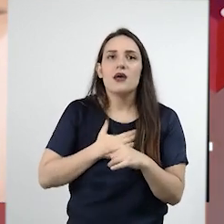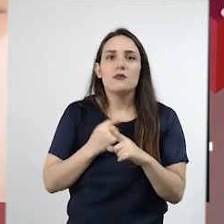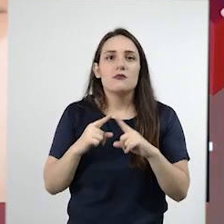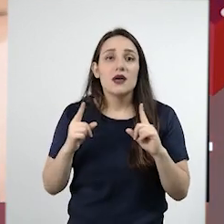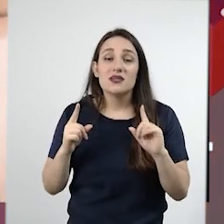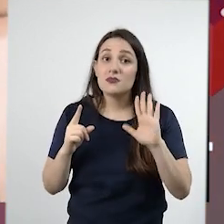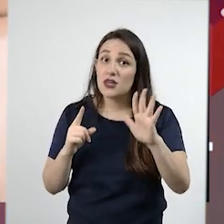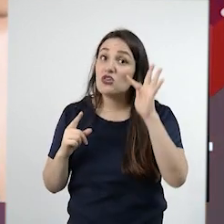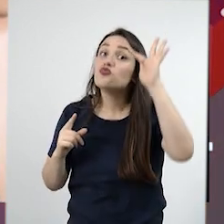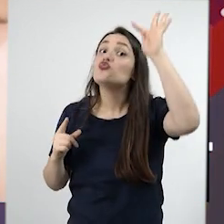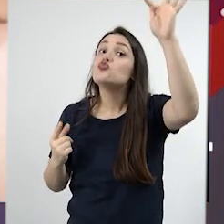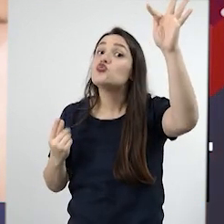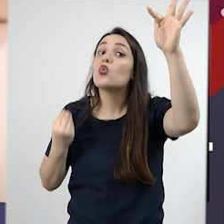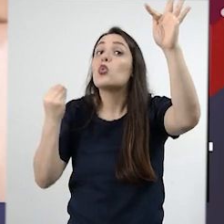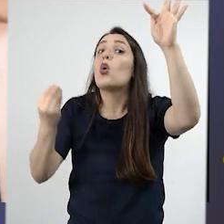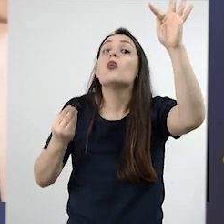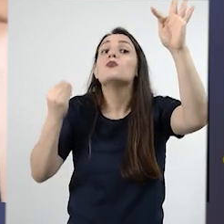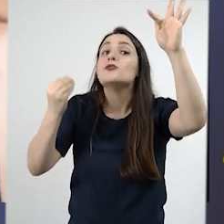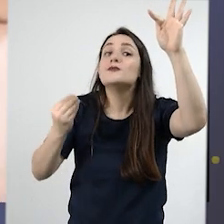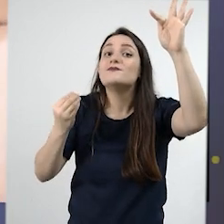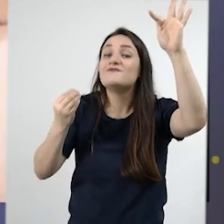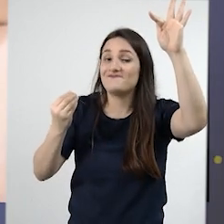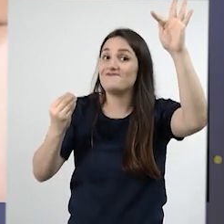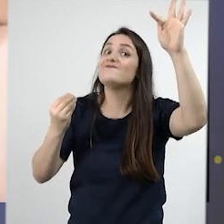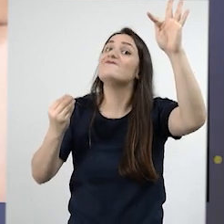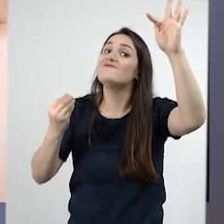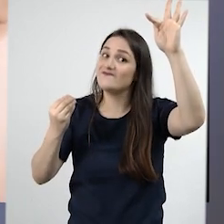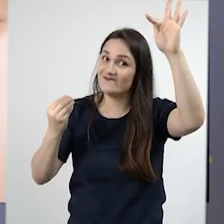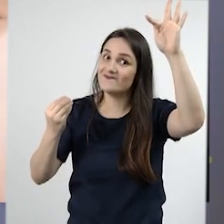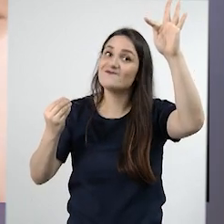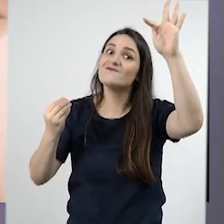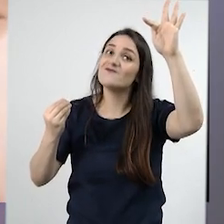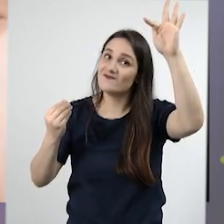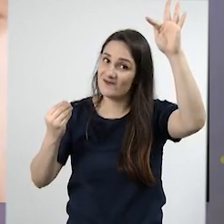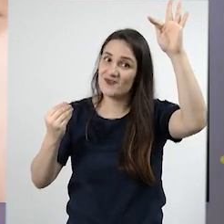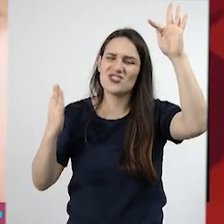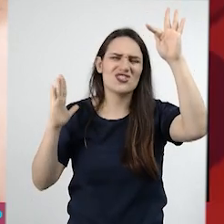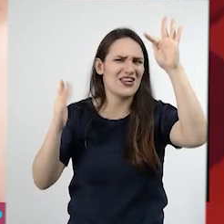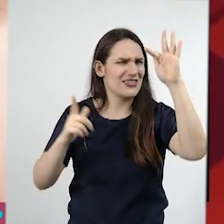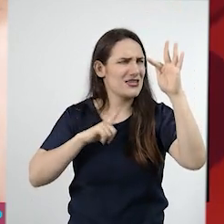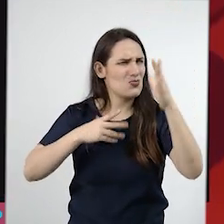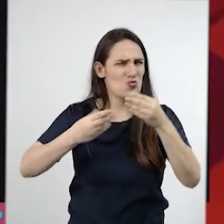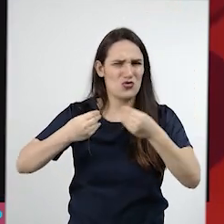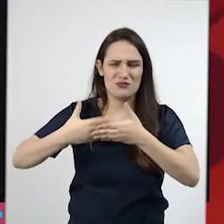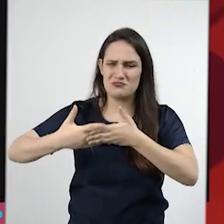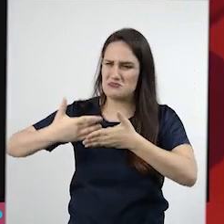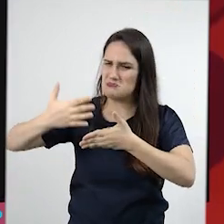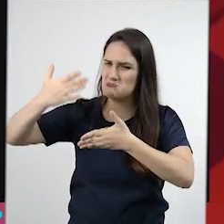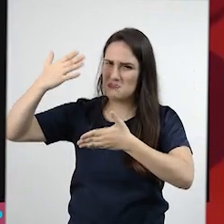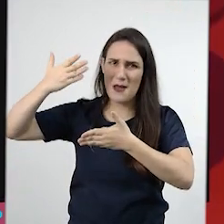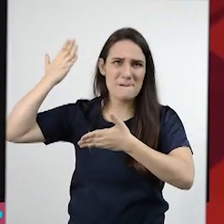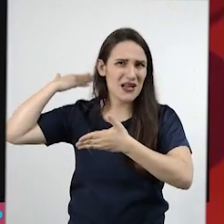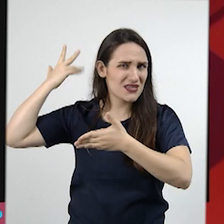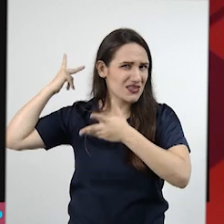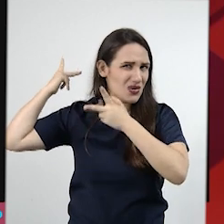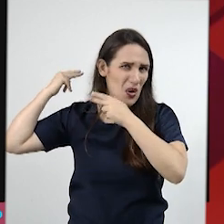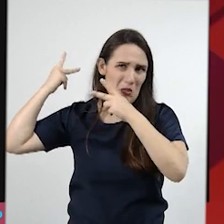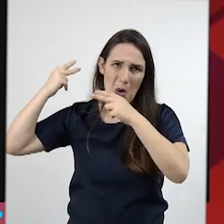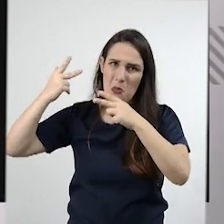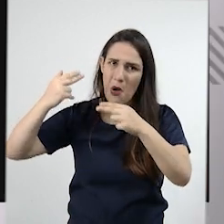isso, visto o que já se tem de exemplos decorrentes aí desses atos, né, e dessa